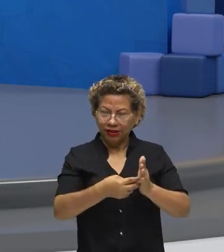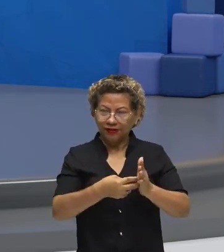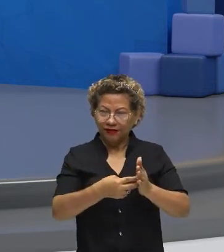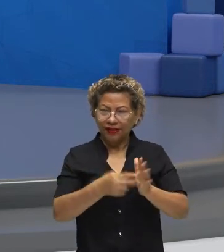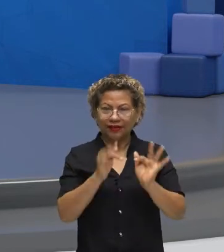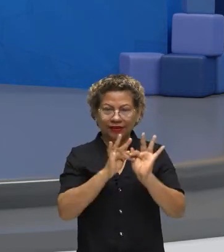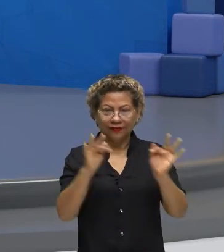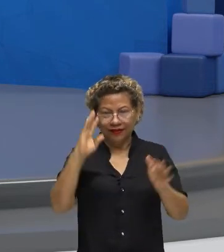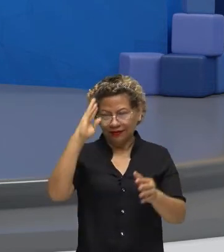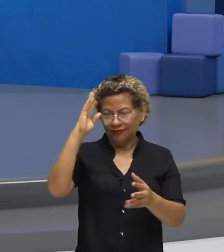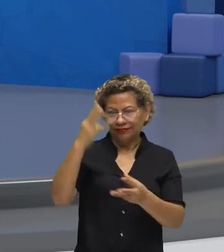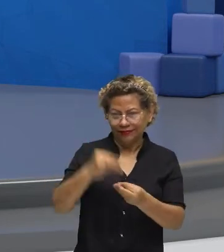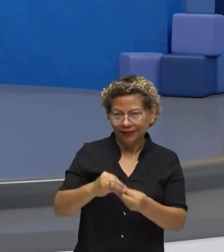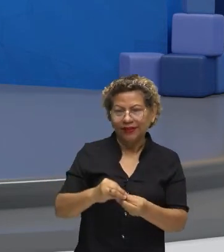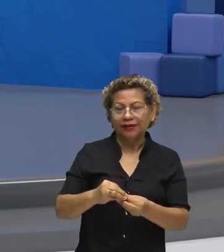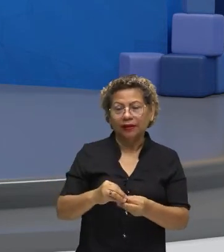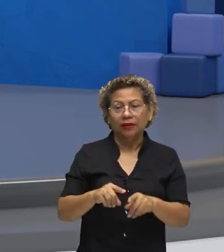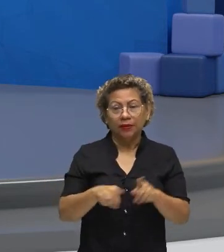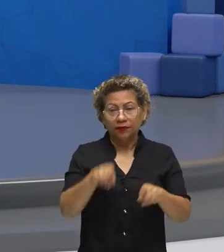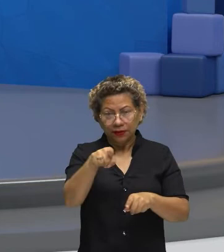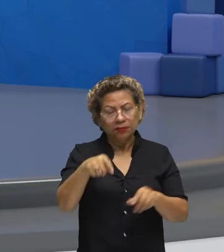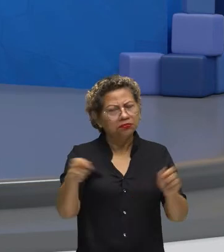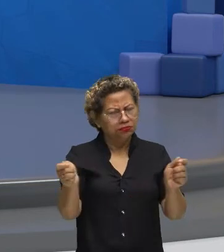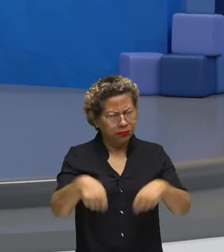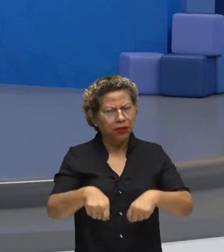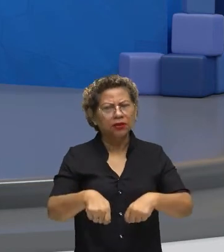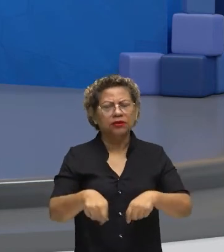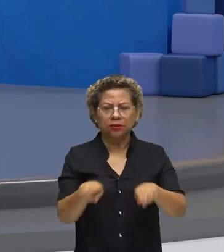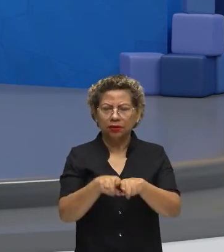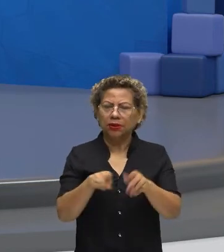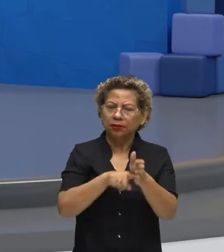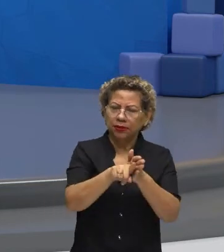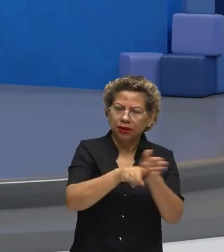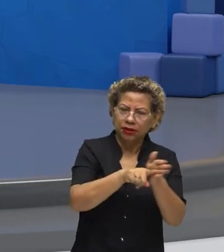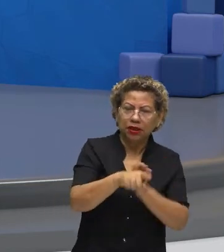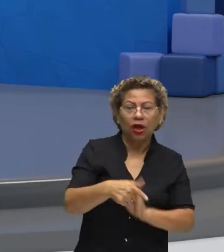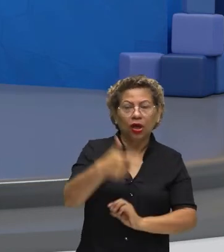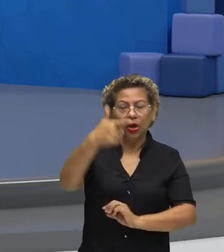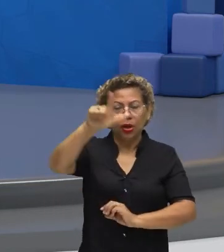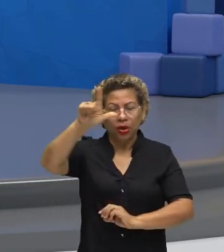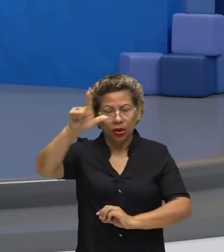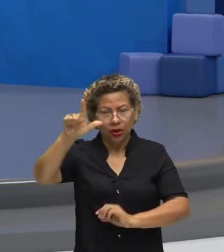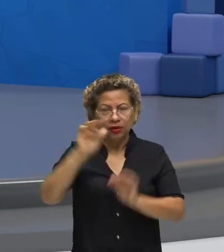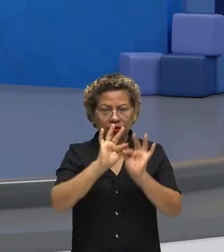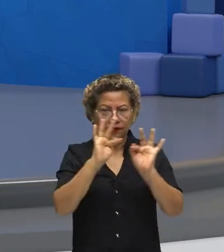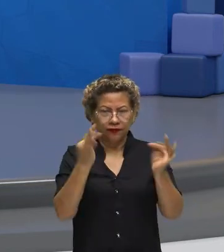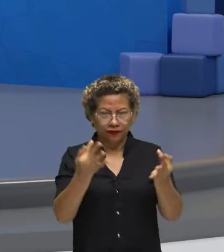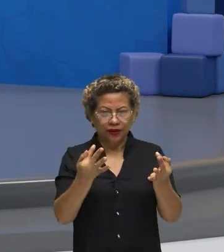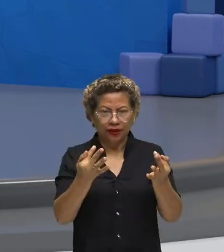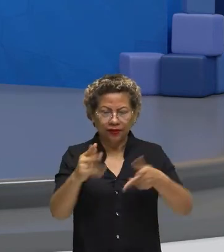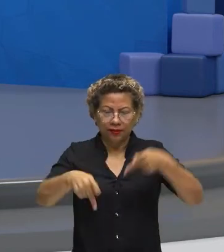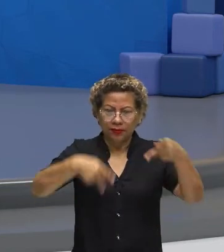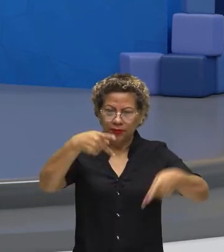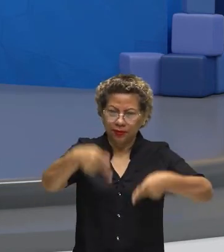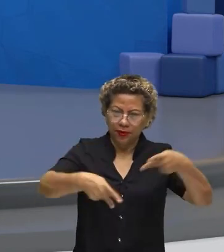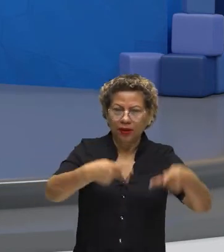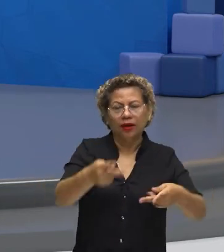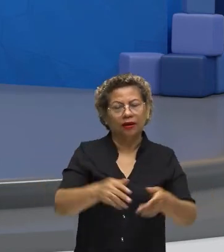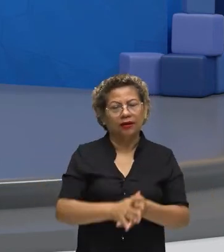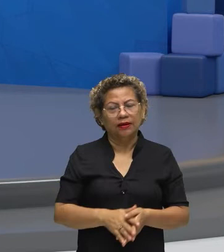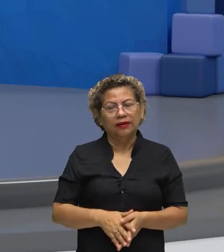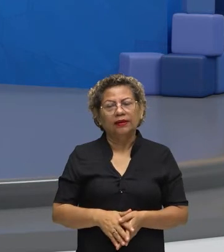acordos, vocês pesquisarem mais as origens de outros ditados populares e com certeza vocês vão encontrar histórias